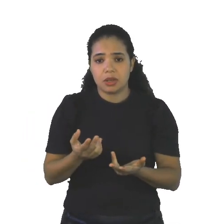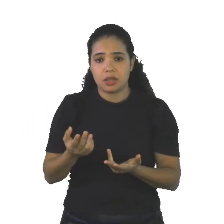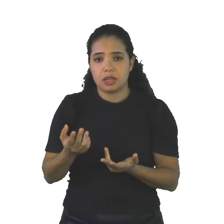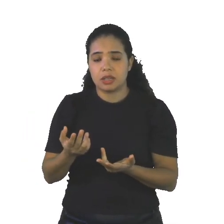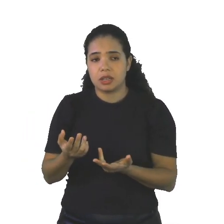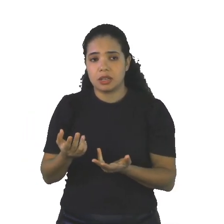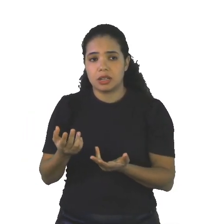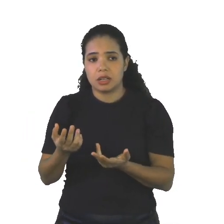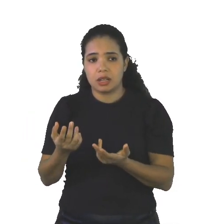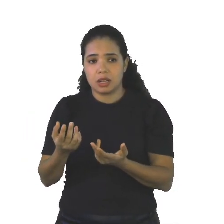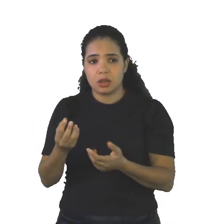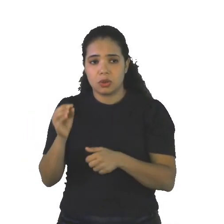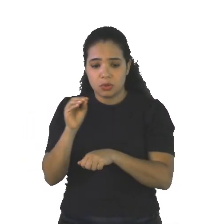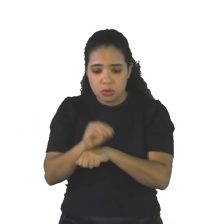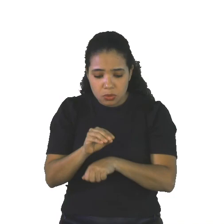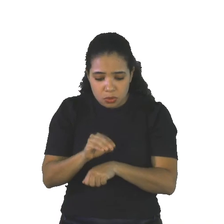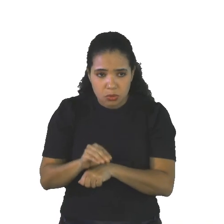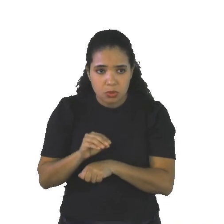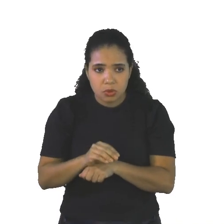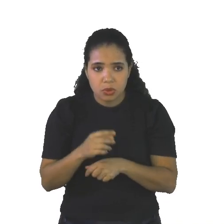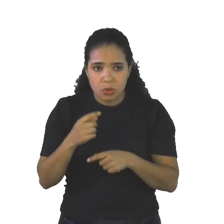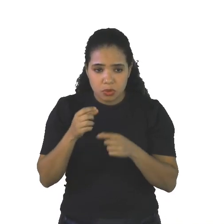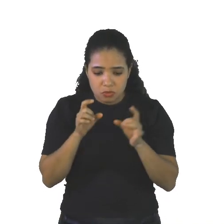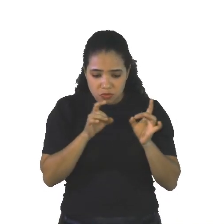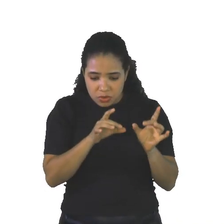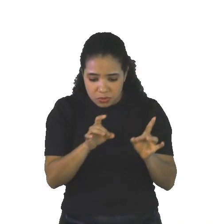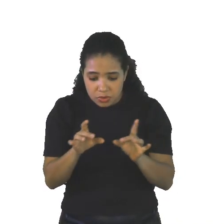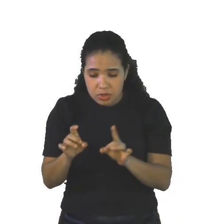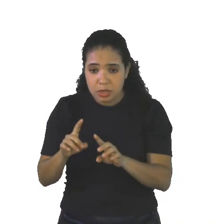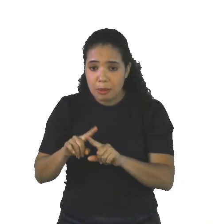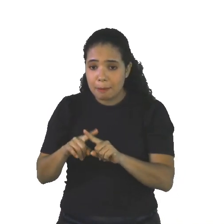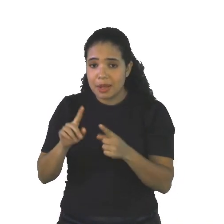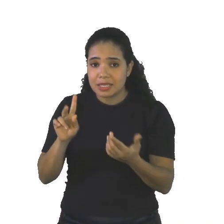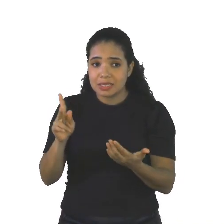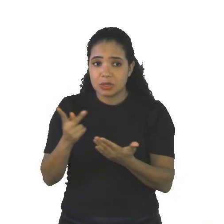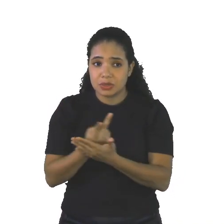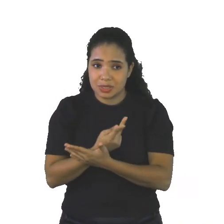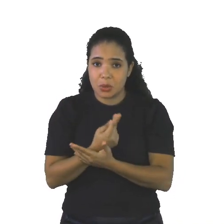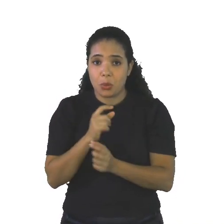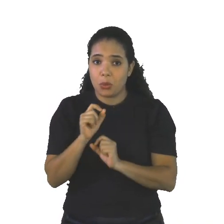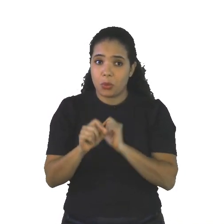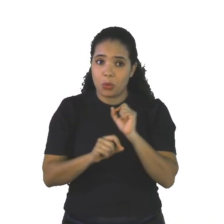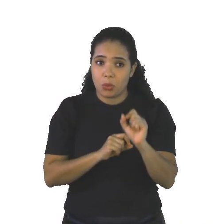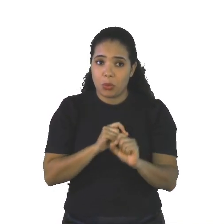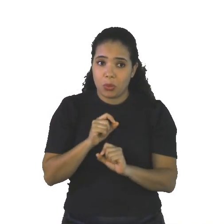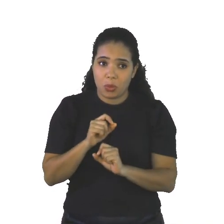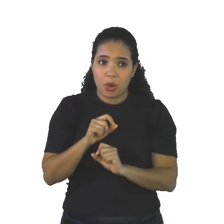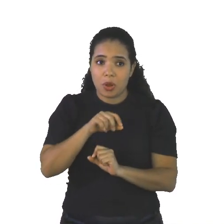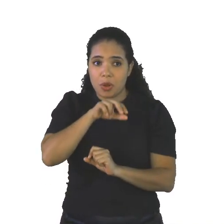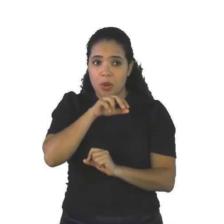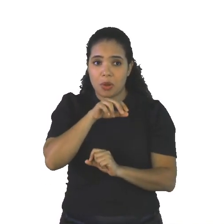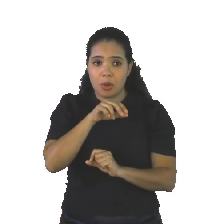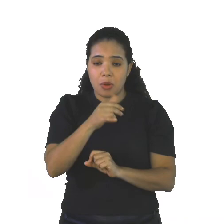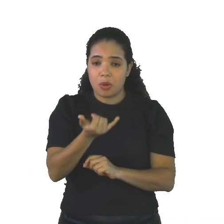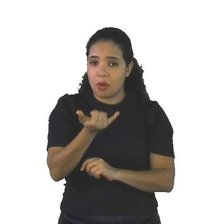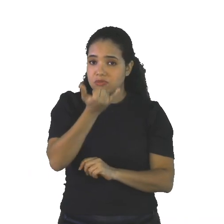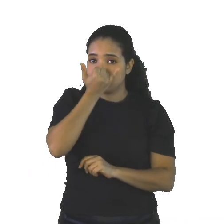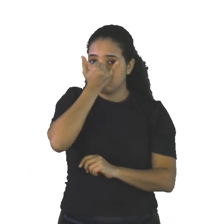se reproduzissem e comercializando. Só que acabou aqui, ele se deu mal, né? Ela foi lá e fez o